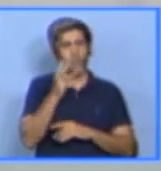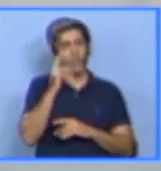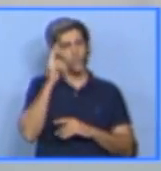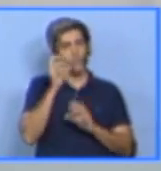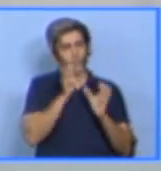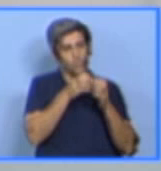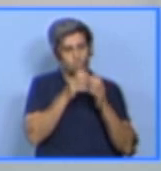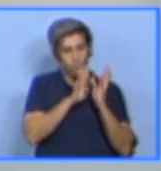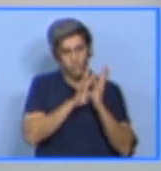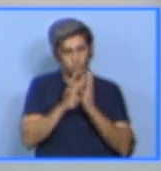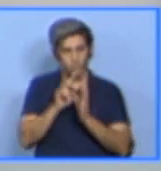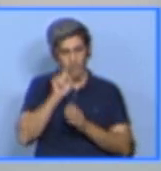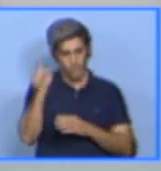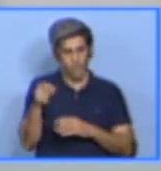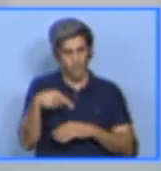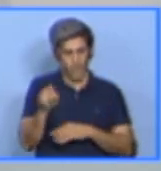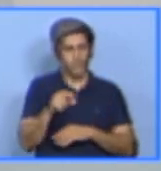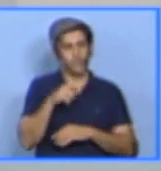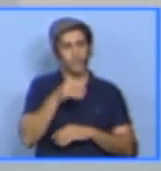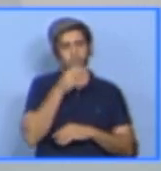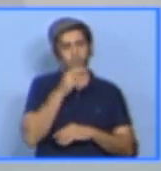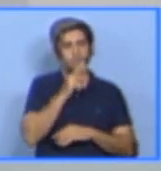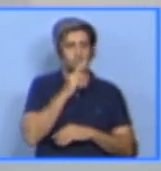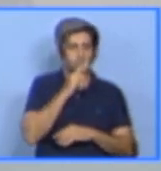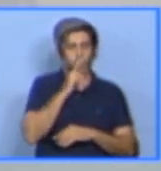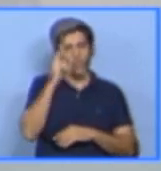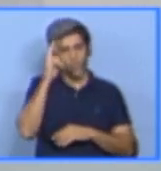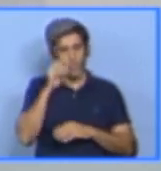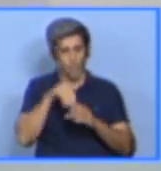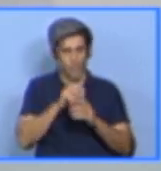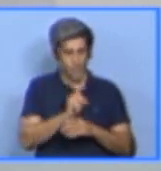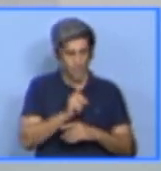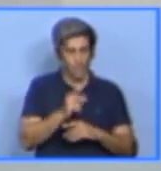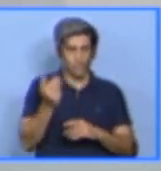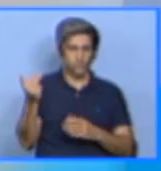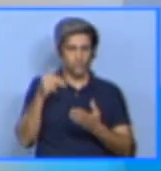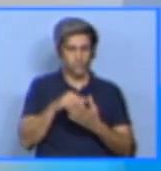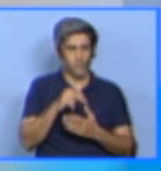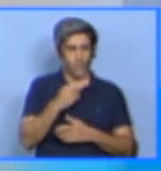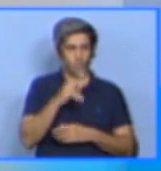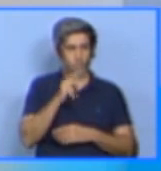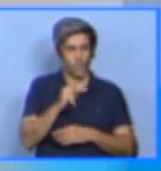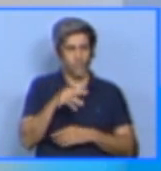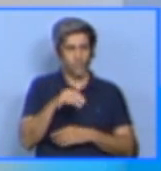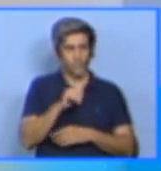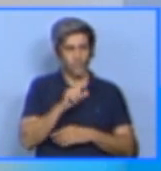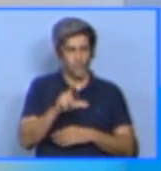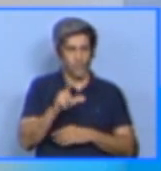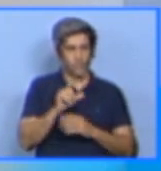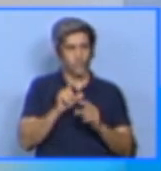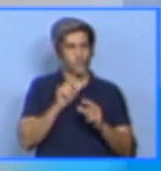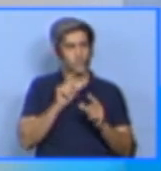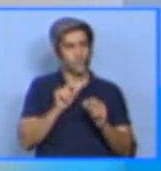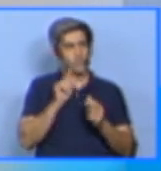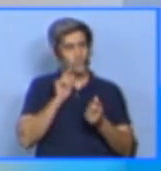contexto que hoje vos falamos da ligação entre Fátima e a Rússia, contando para isso com a presença de Aura Miguel, jornalista da Rádio Renascença. Cumprimento,